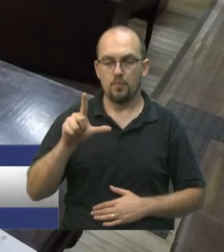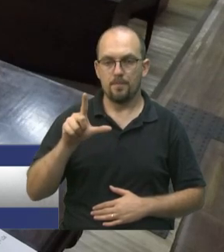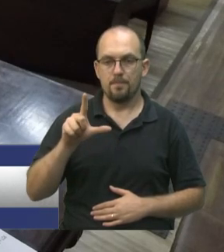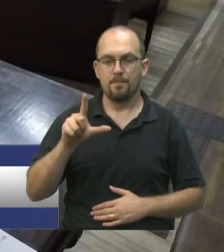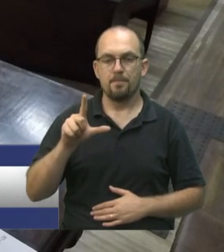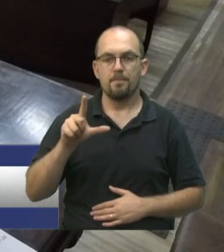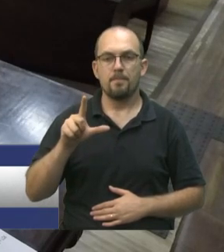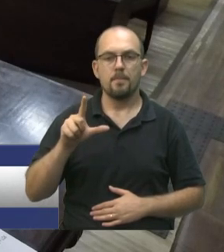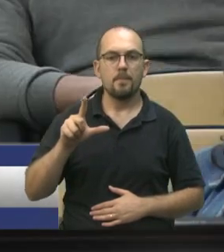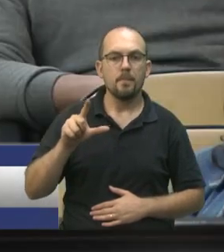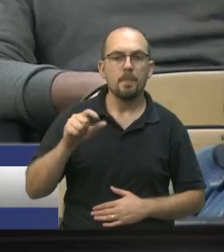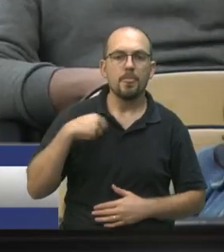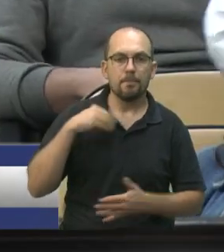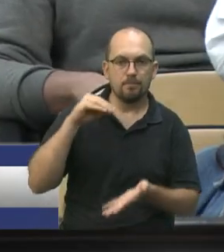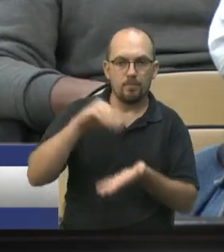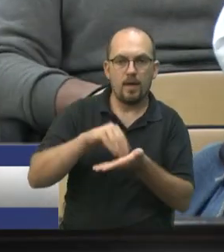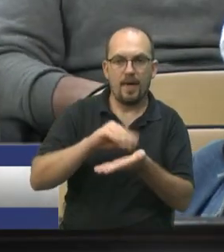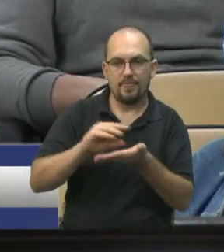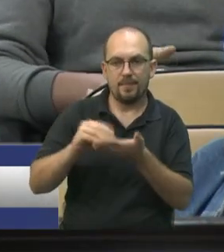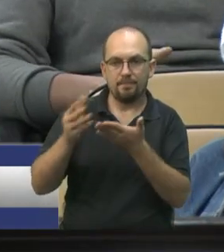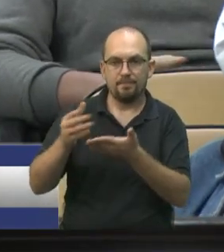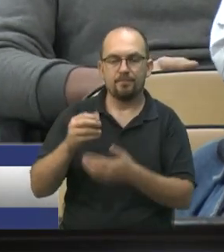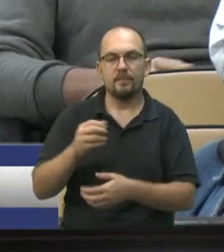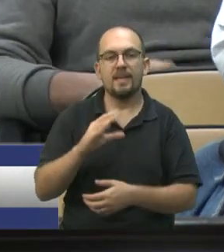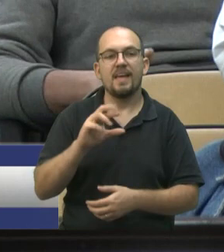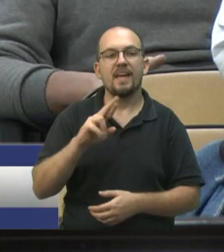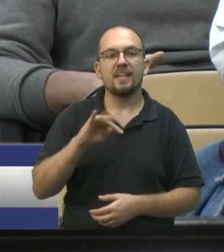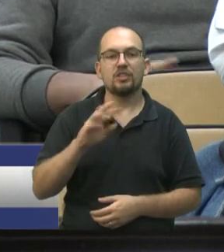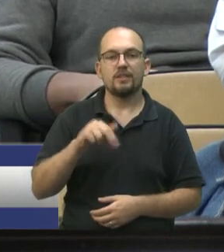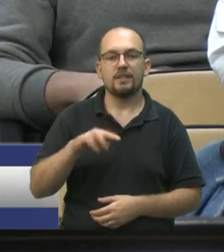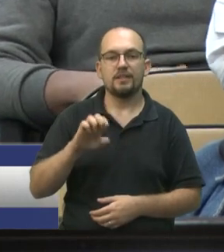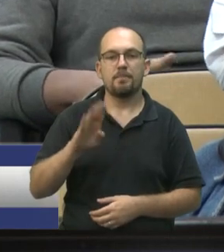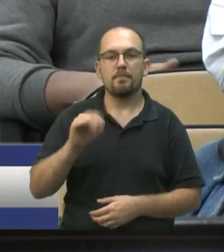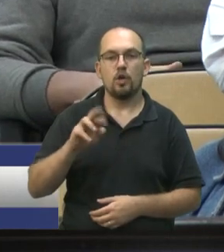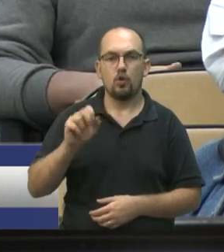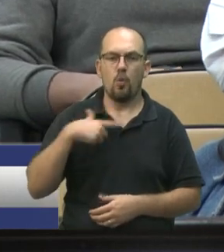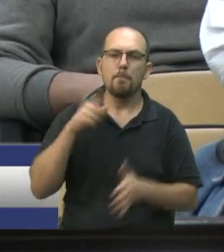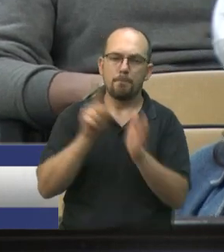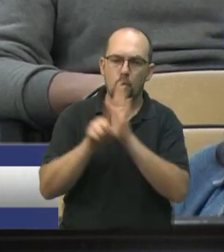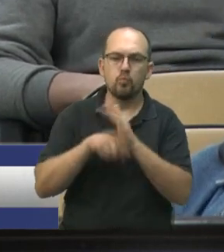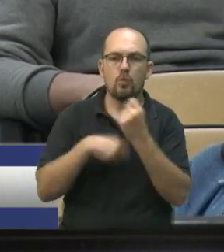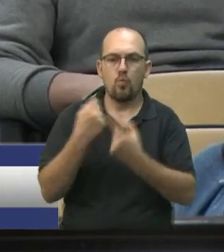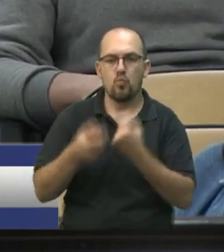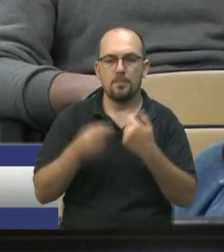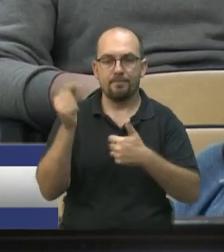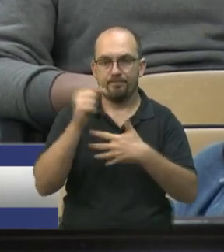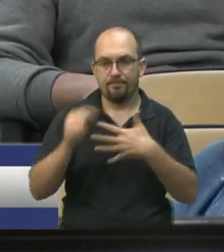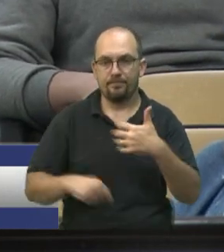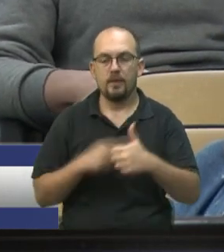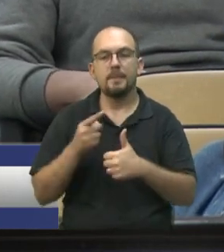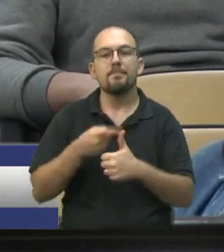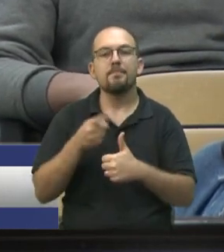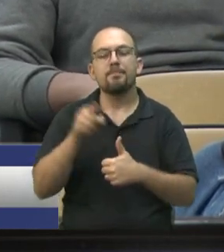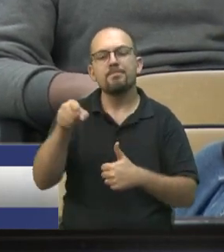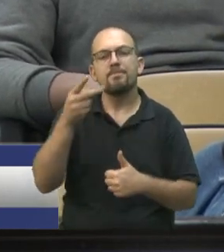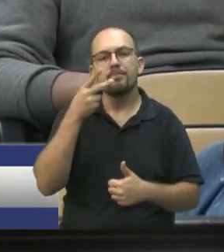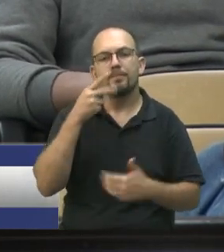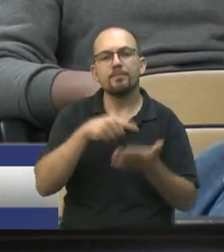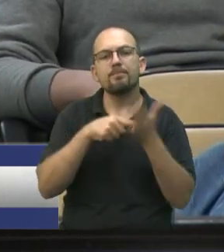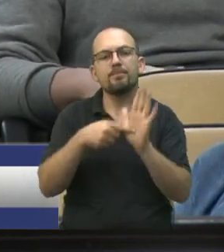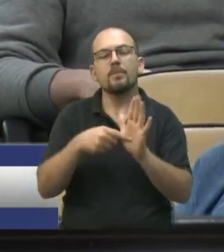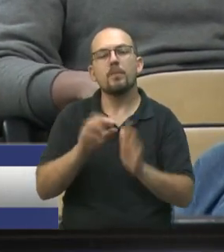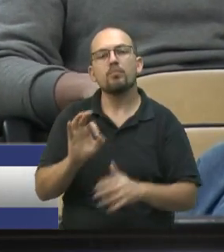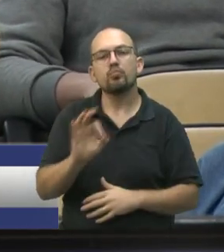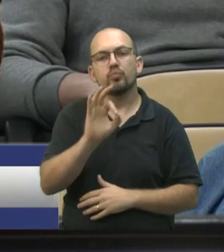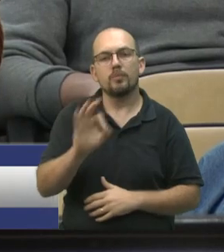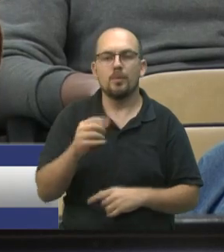Ele falou para constar nada. Meu nome é Cristiane Banhol. Eu tenho algumas perguntas. Primeiro, nesse percentual é